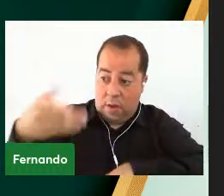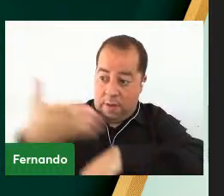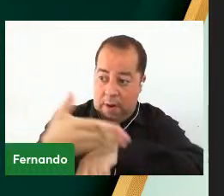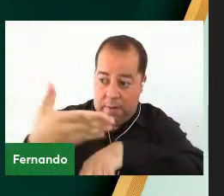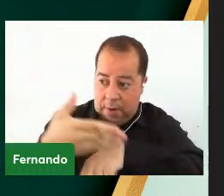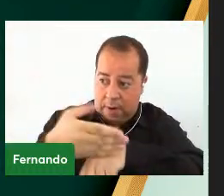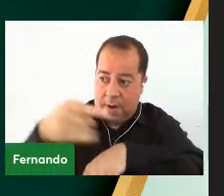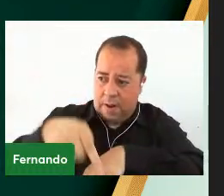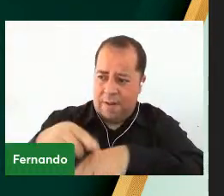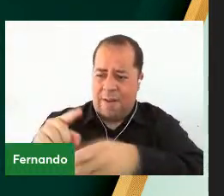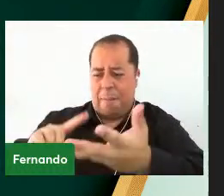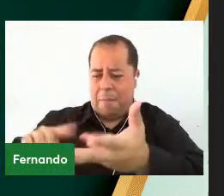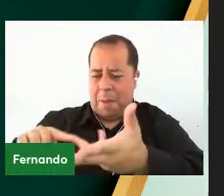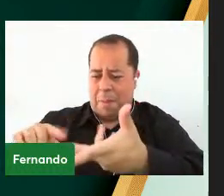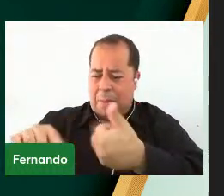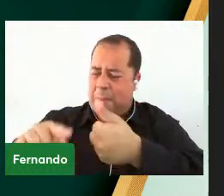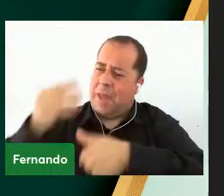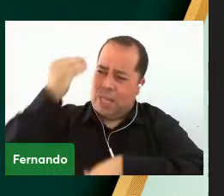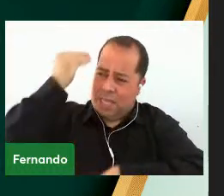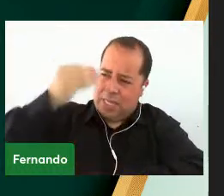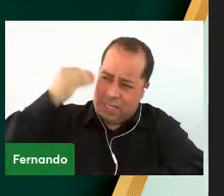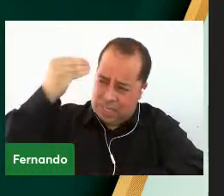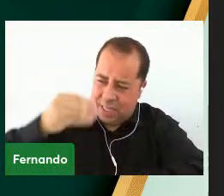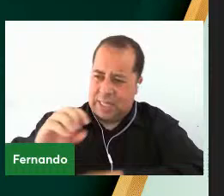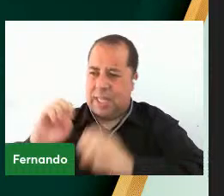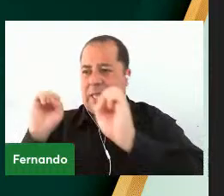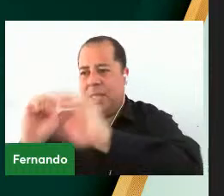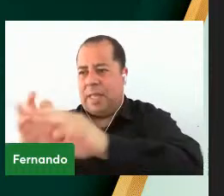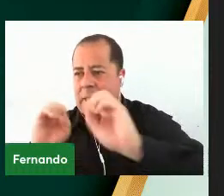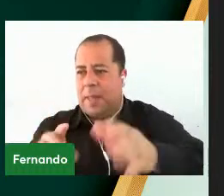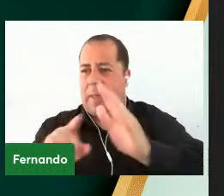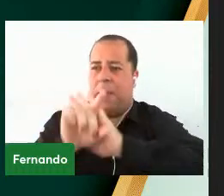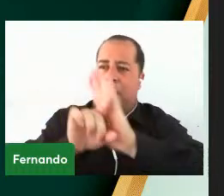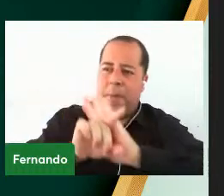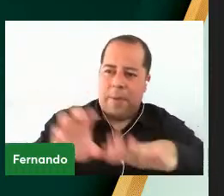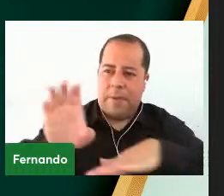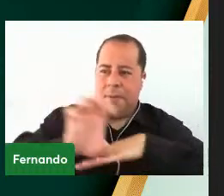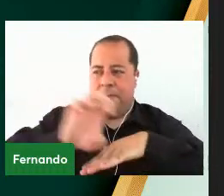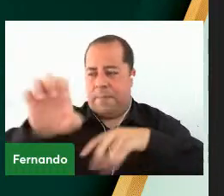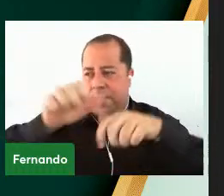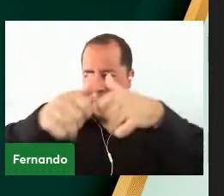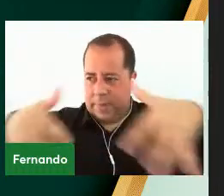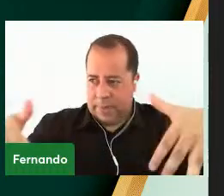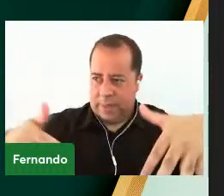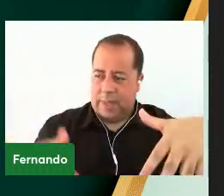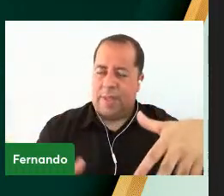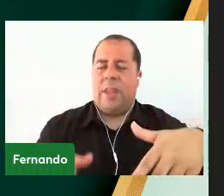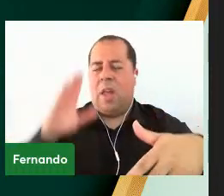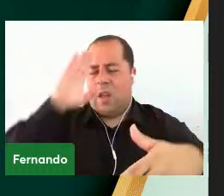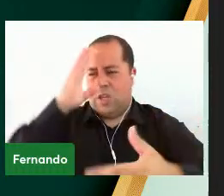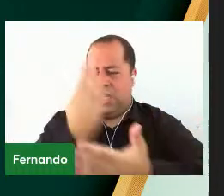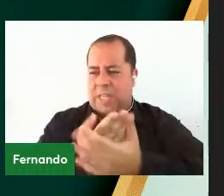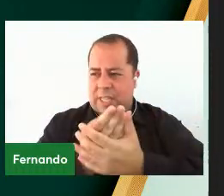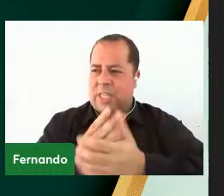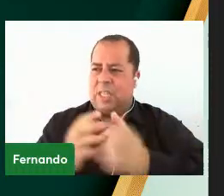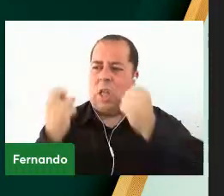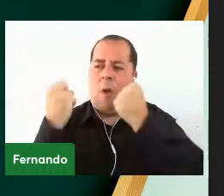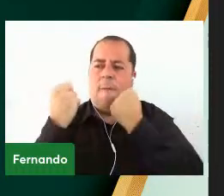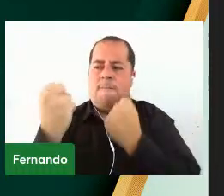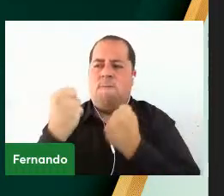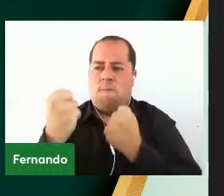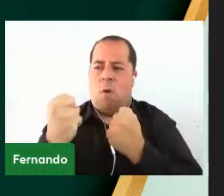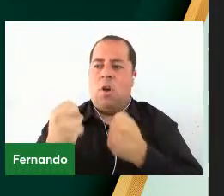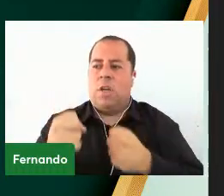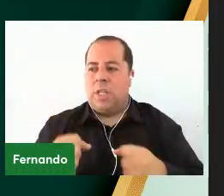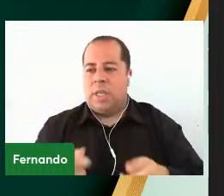inúmeras as possibilidades de experiências na área de ensino, pesquisa e extensão, que certamente lhes deram fortes lastros,